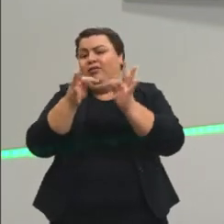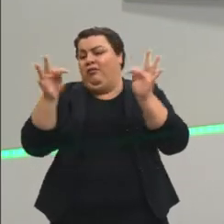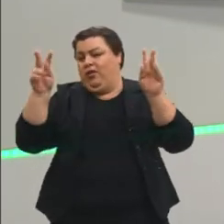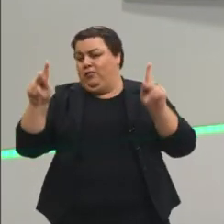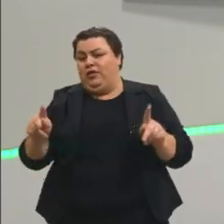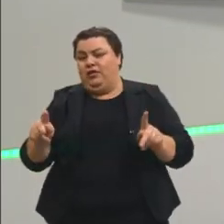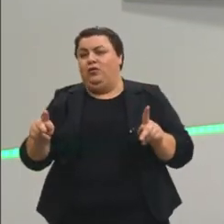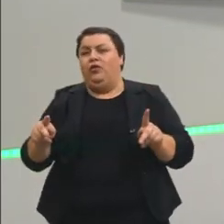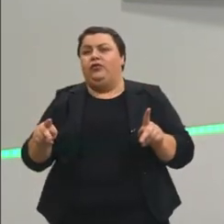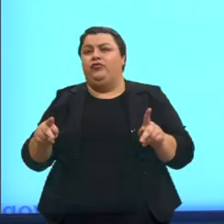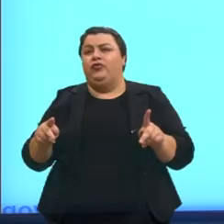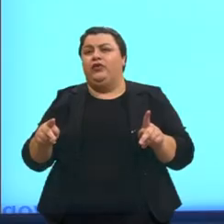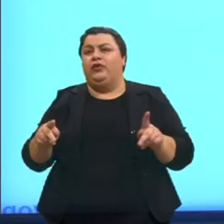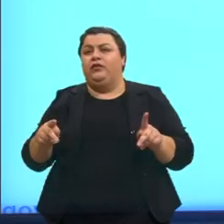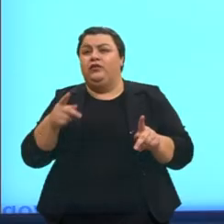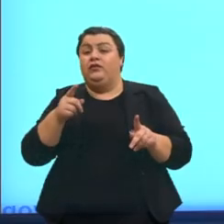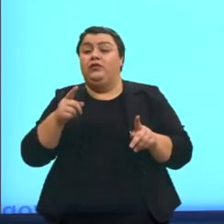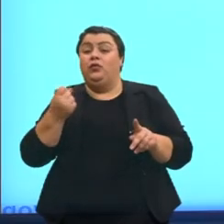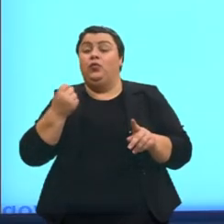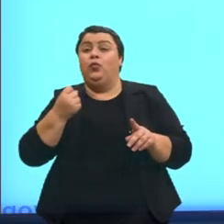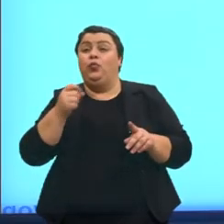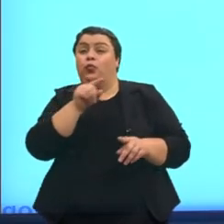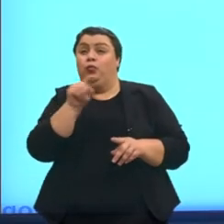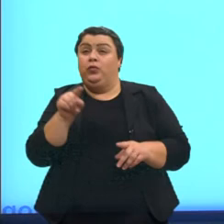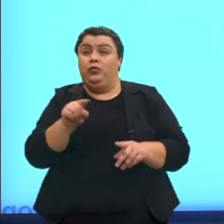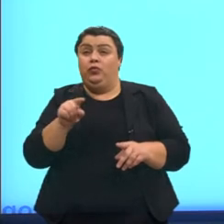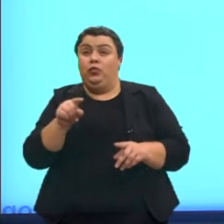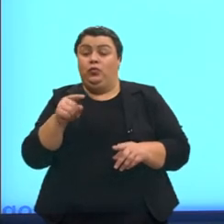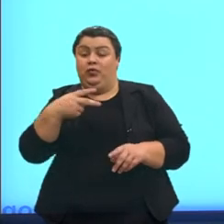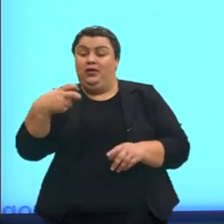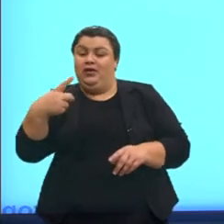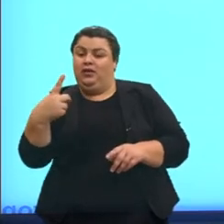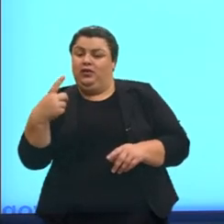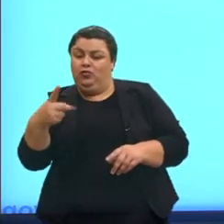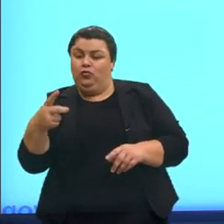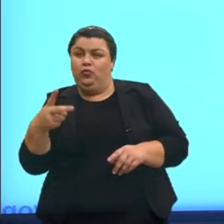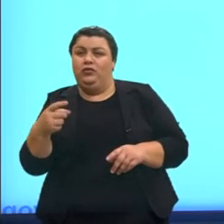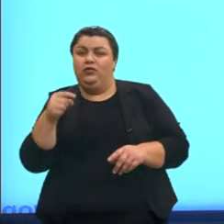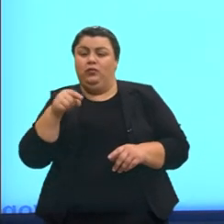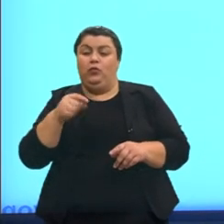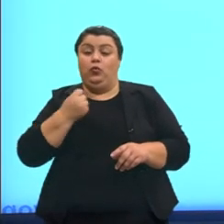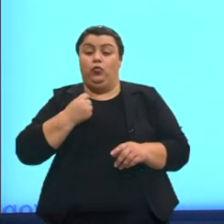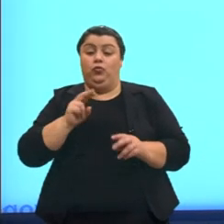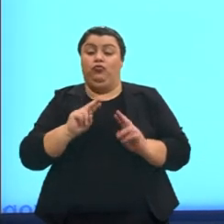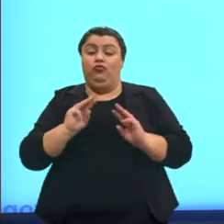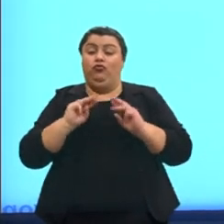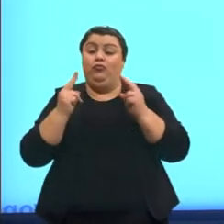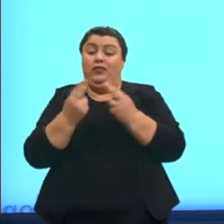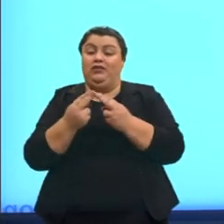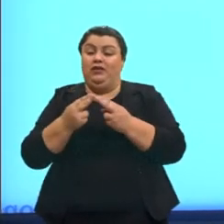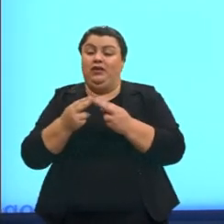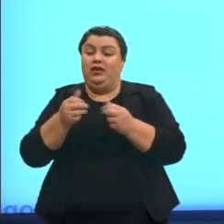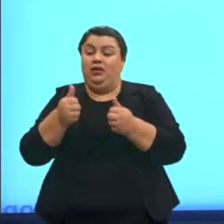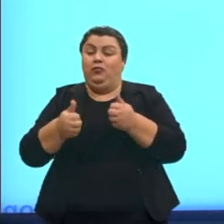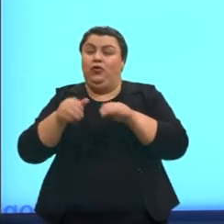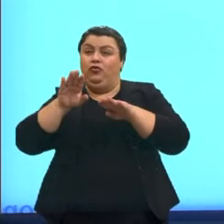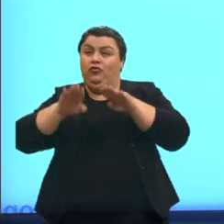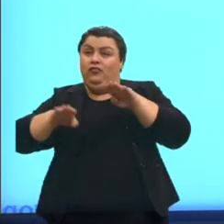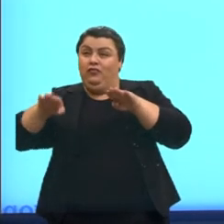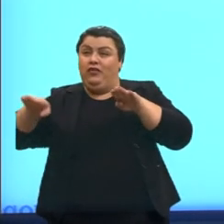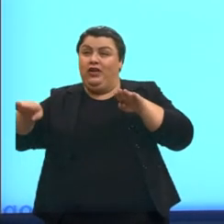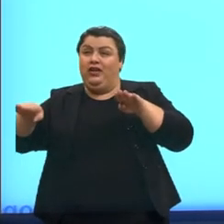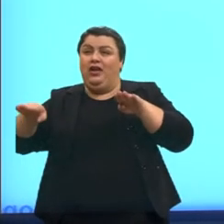Enfim então o seu número atômico é 12 e o meu número de massa ele pode variar entre 24 25 e 26